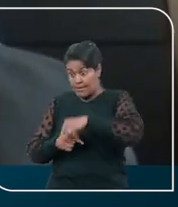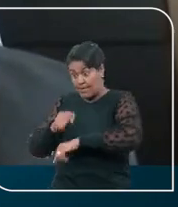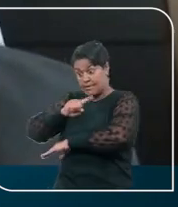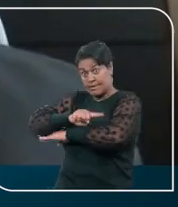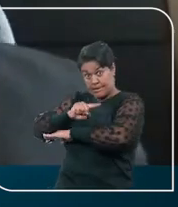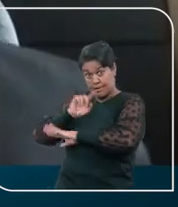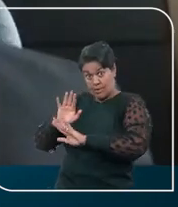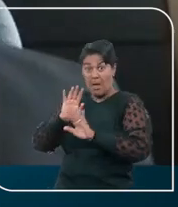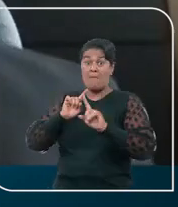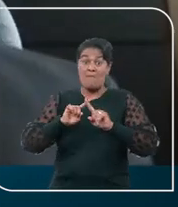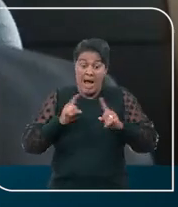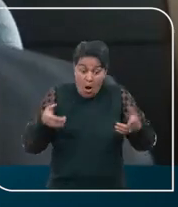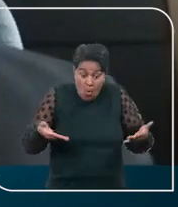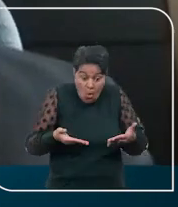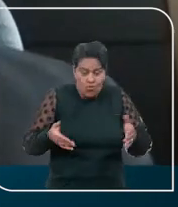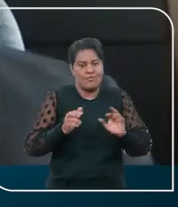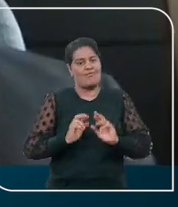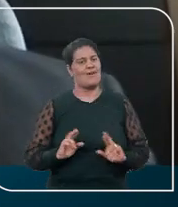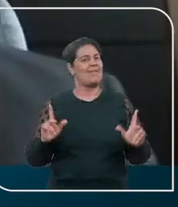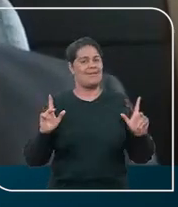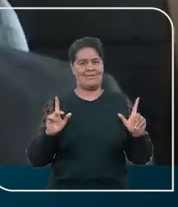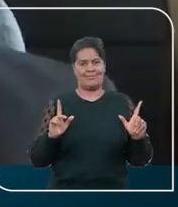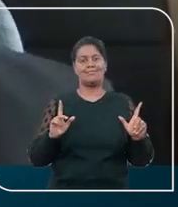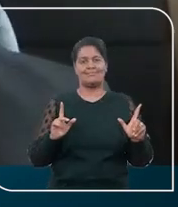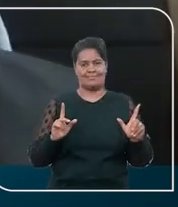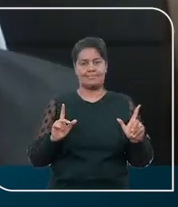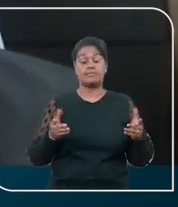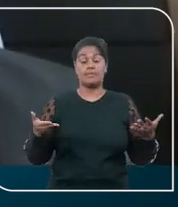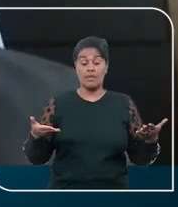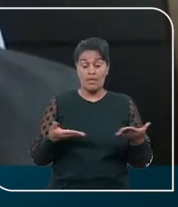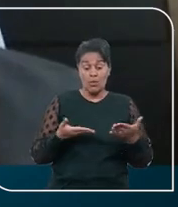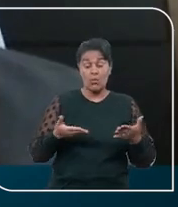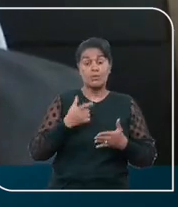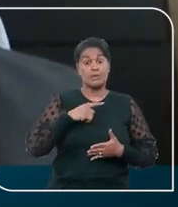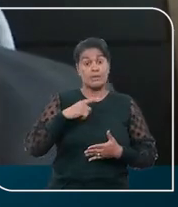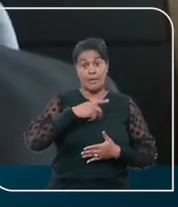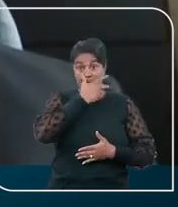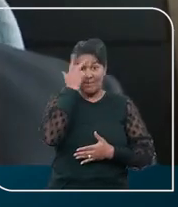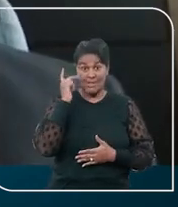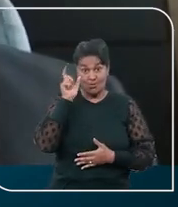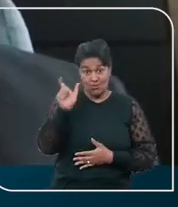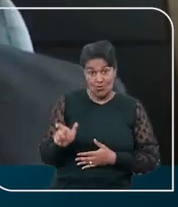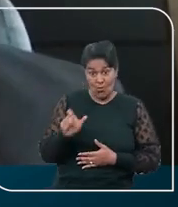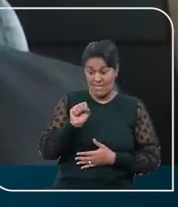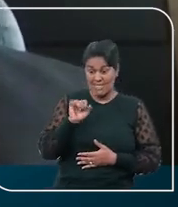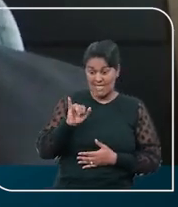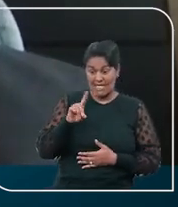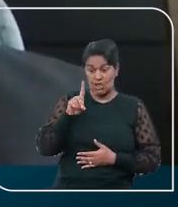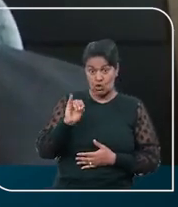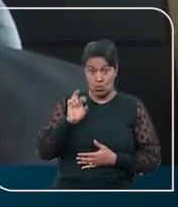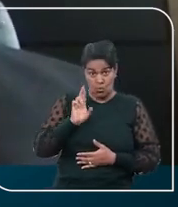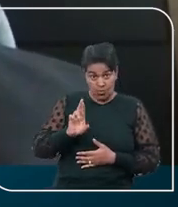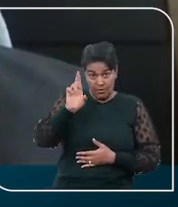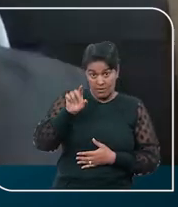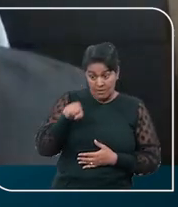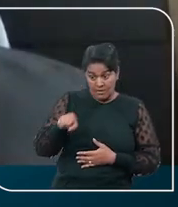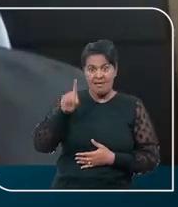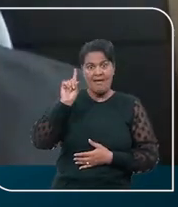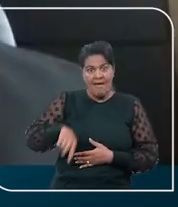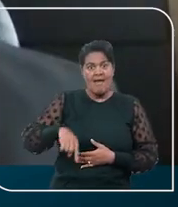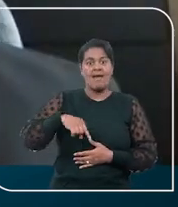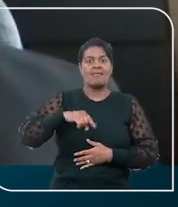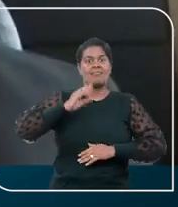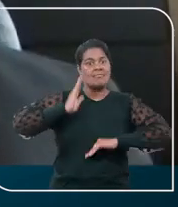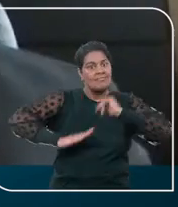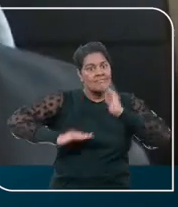E hoje nós temos muitos síndicos que fazem dessa atividade seu principal meio de ganhar a vida, daí eles serem profissionais,